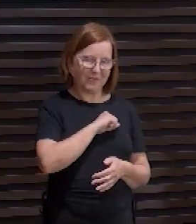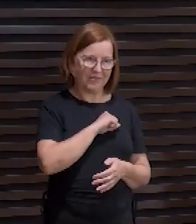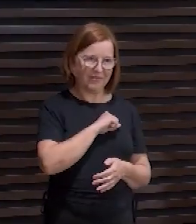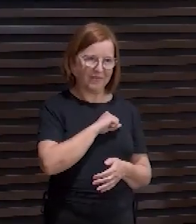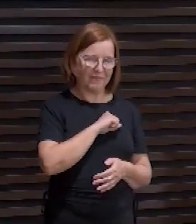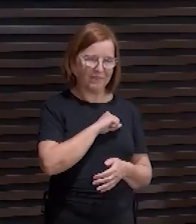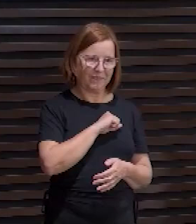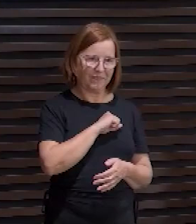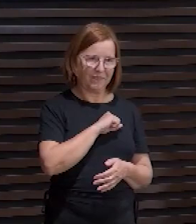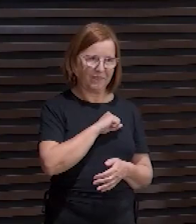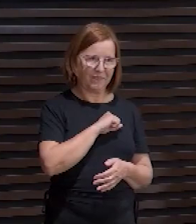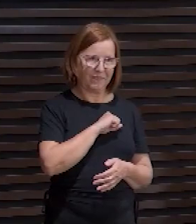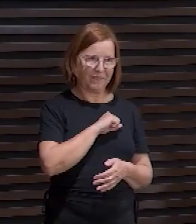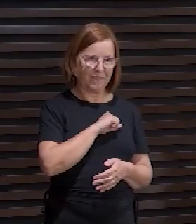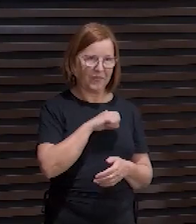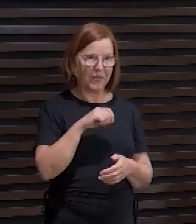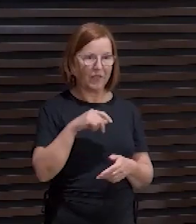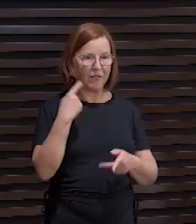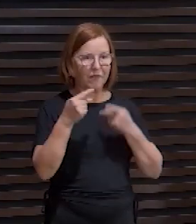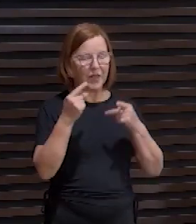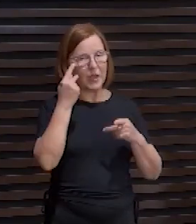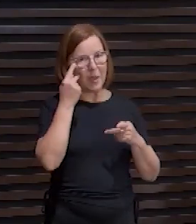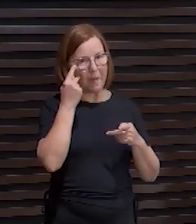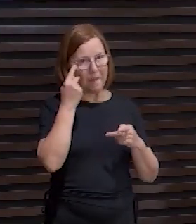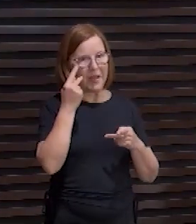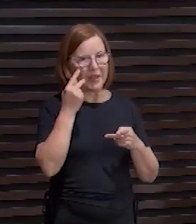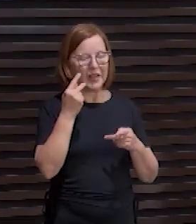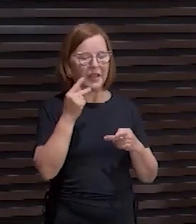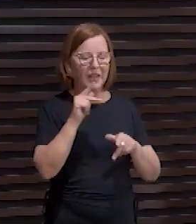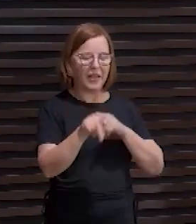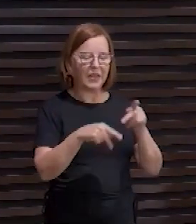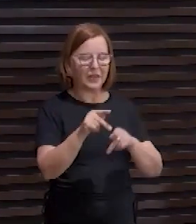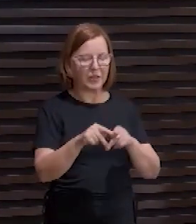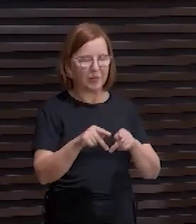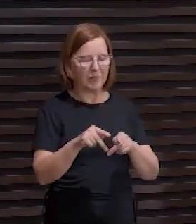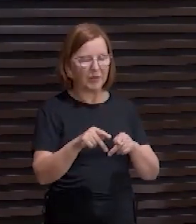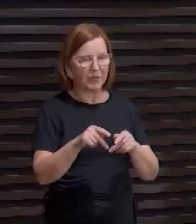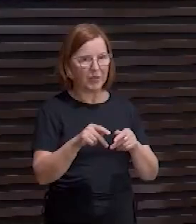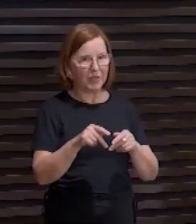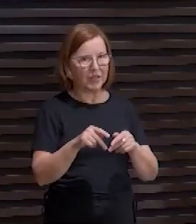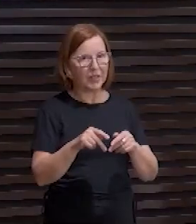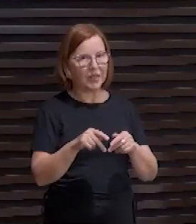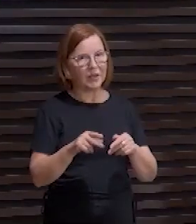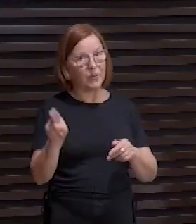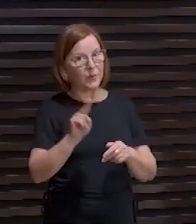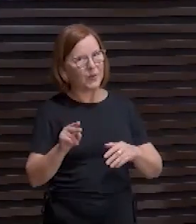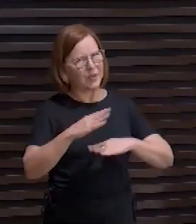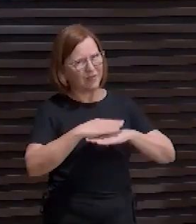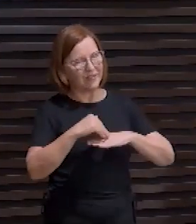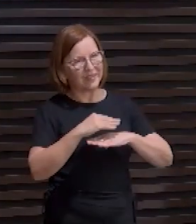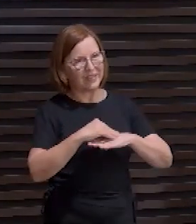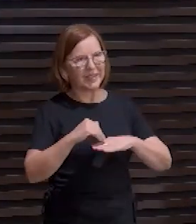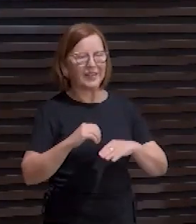se dirige aos seus leitores com um carinho afetuoso do próprio João em relação àqueles que